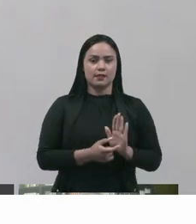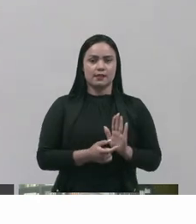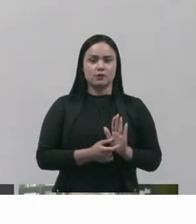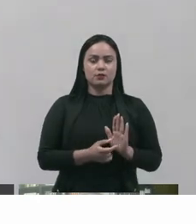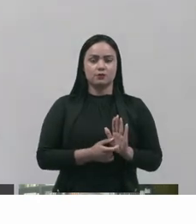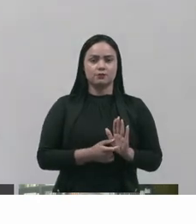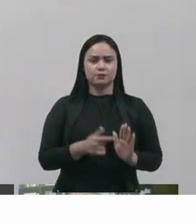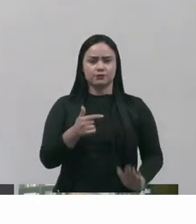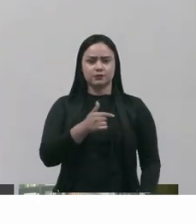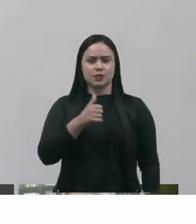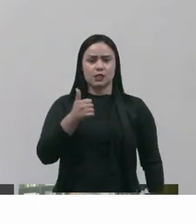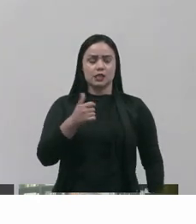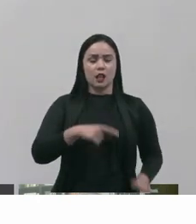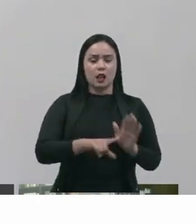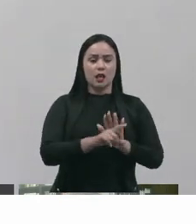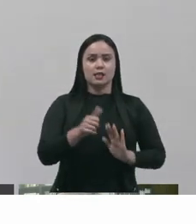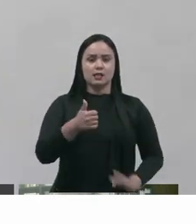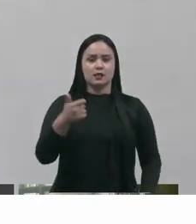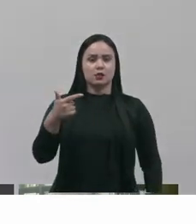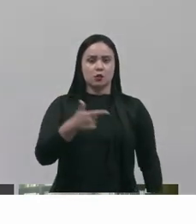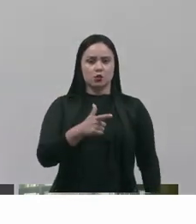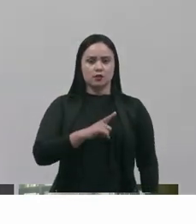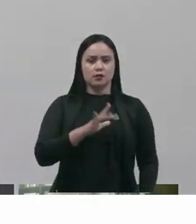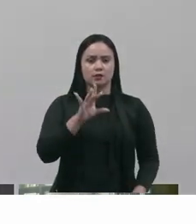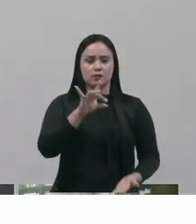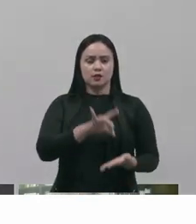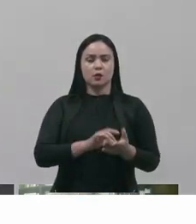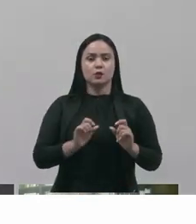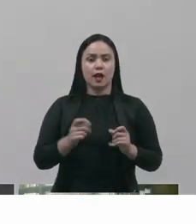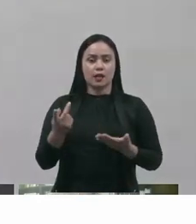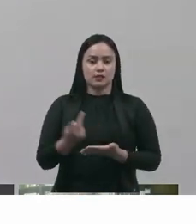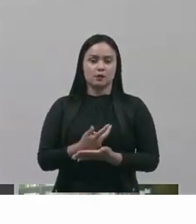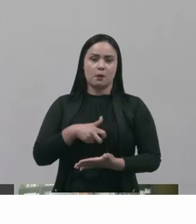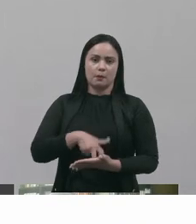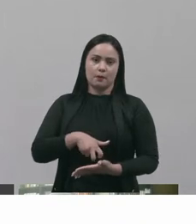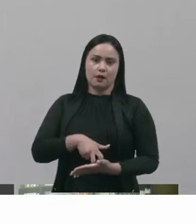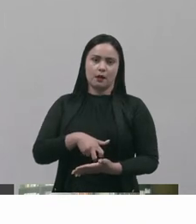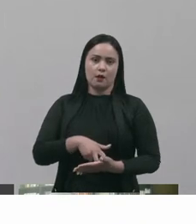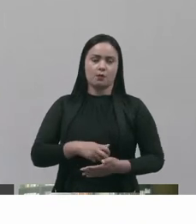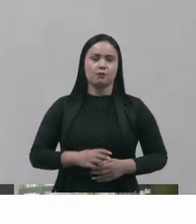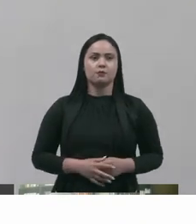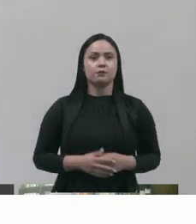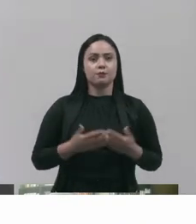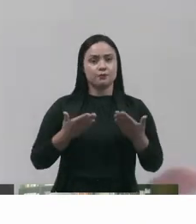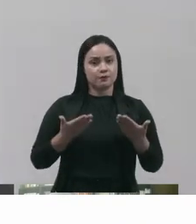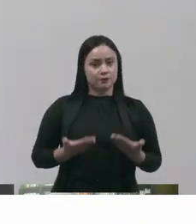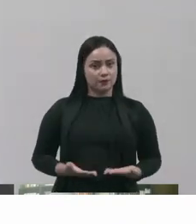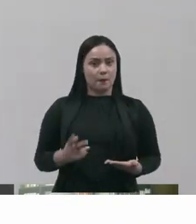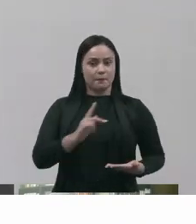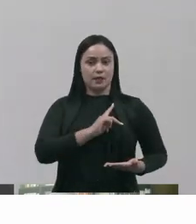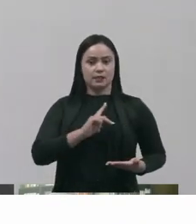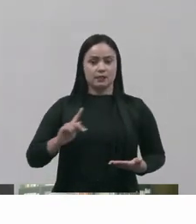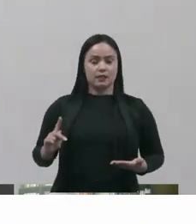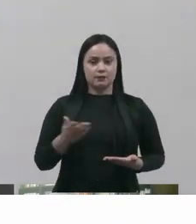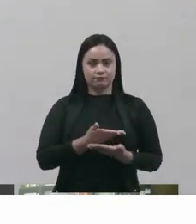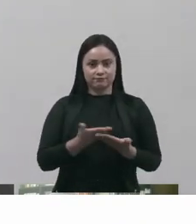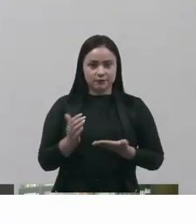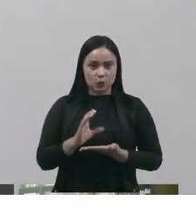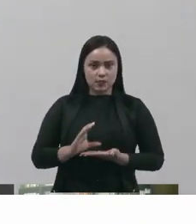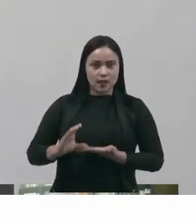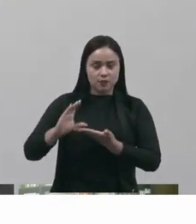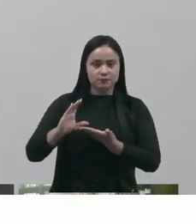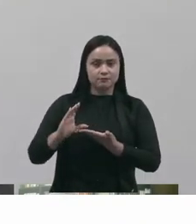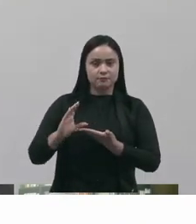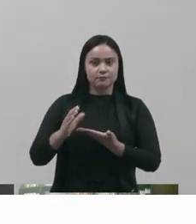8.112, independentemente da instauração da ação penal. Então, senhora presidente, senhores conselheiros,